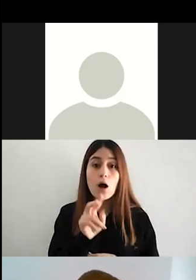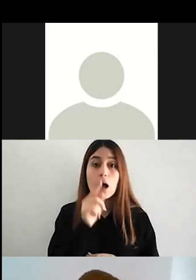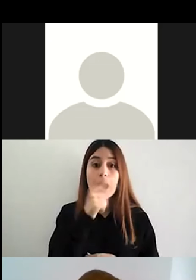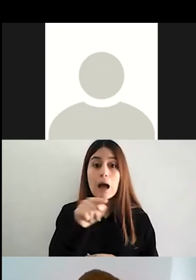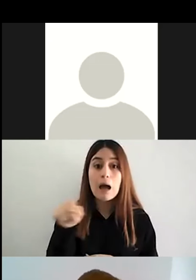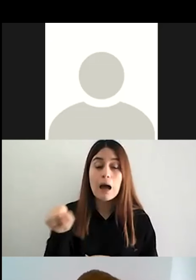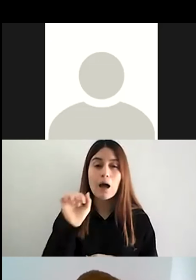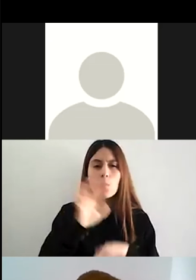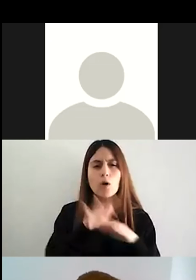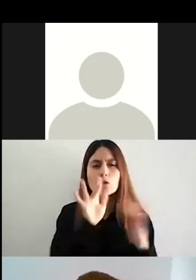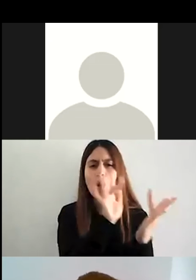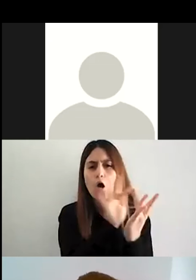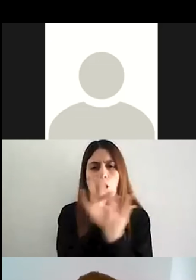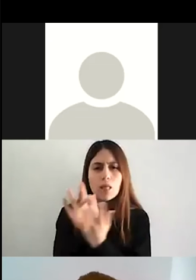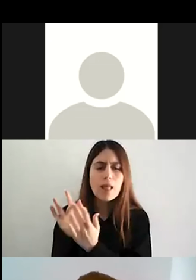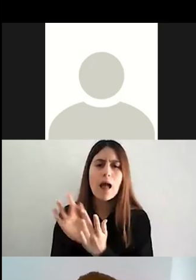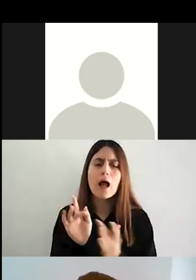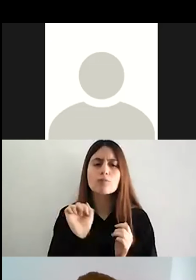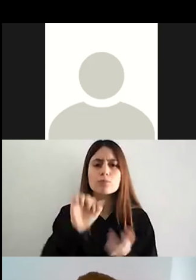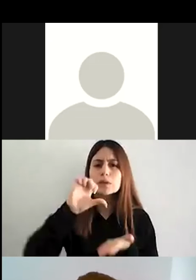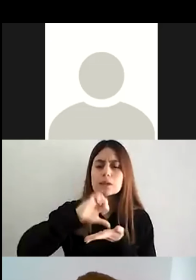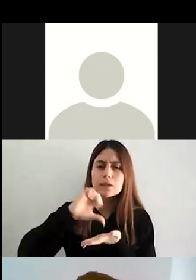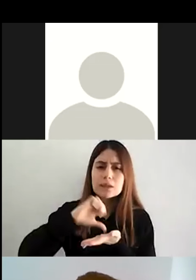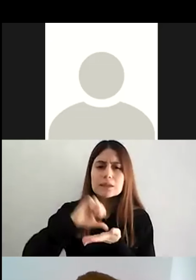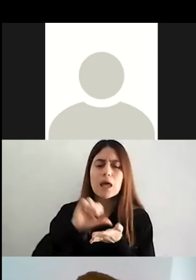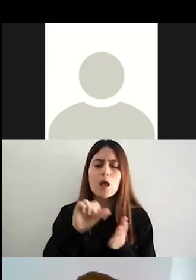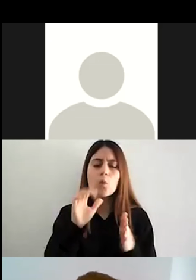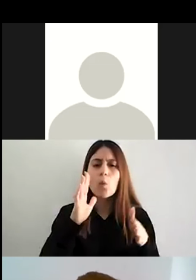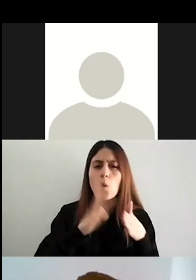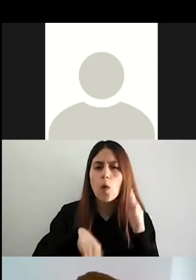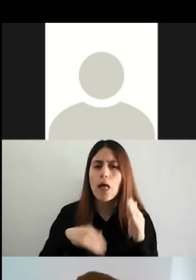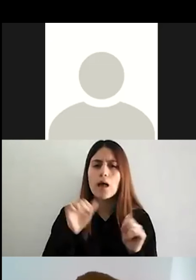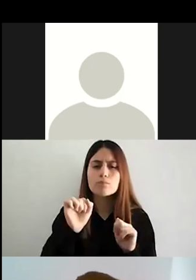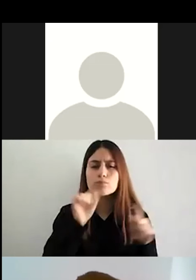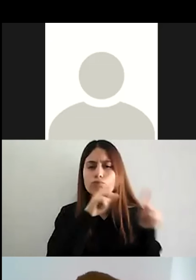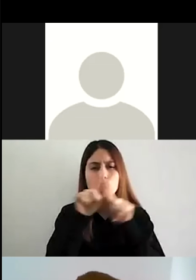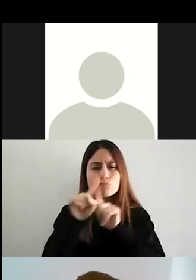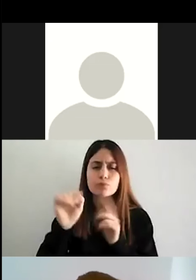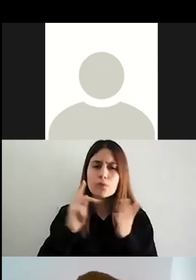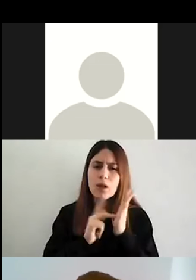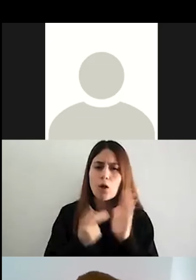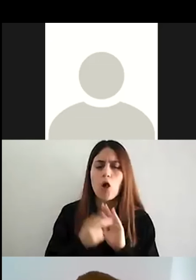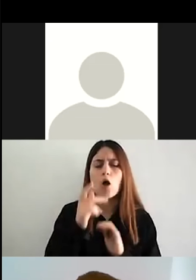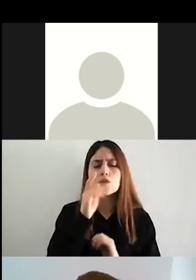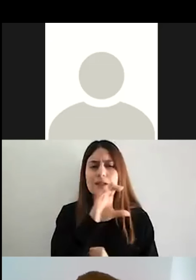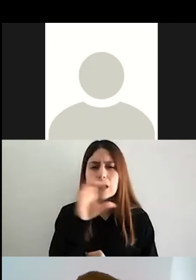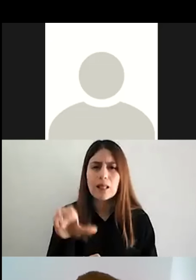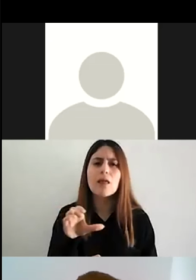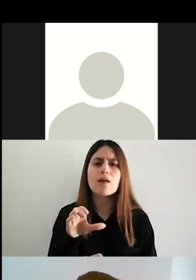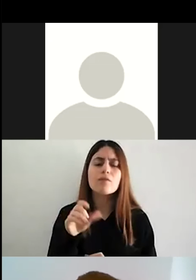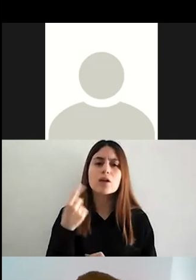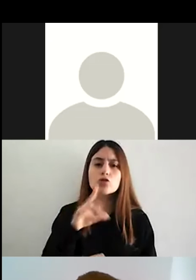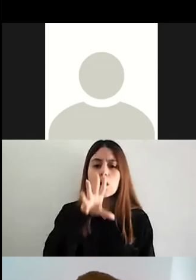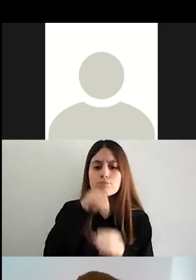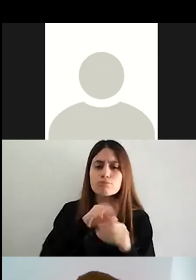esta network de centros dos colegas, dos centros de diferenciação tecnológica, científica, que já incorporavam